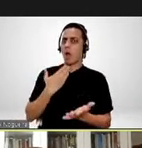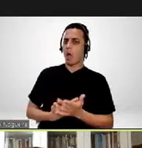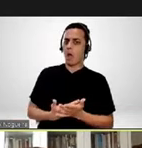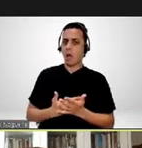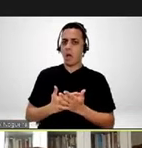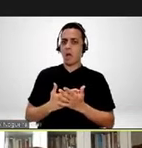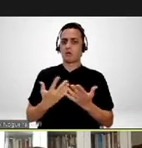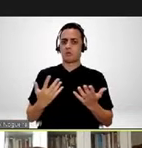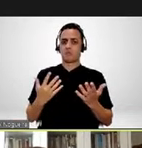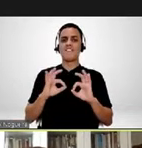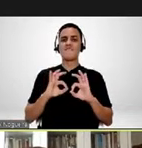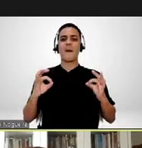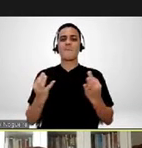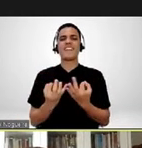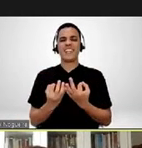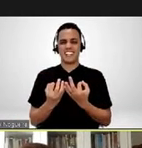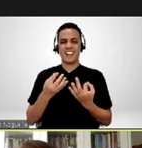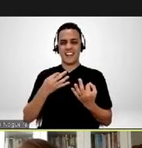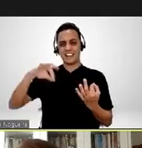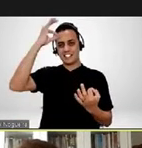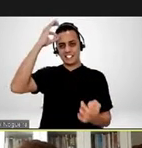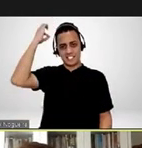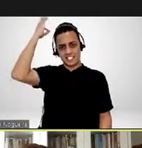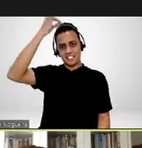família capixaba, que ele também chama de família